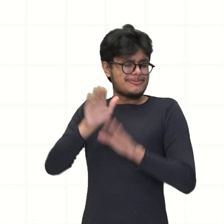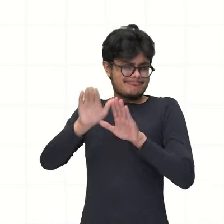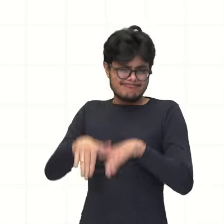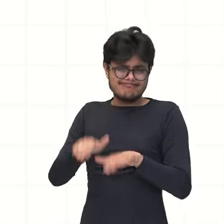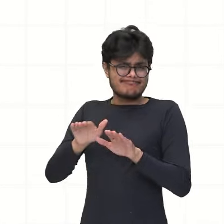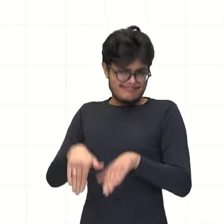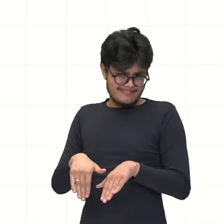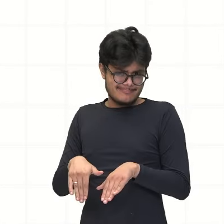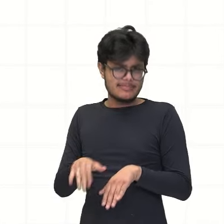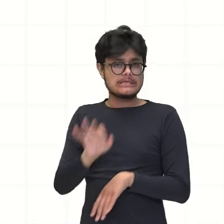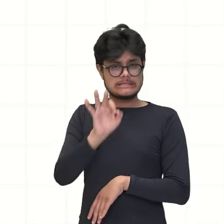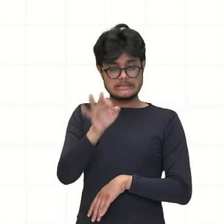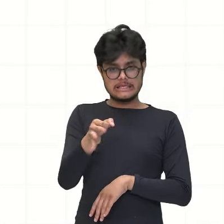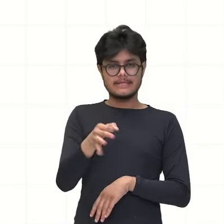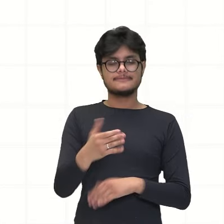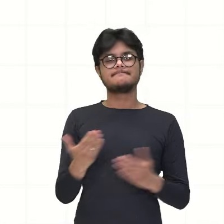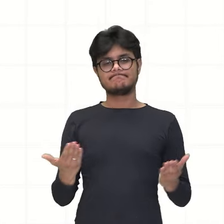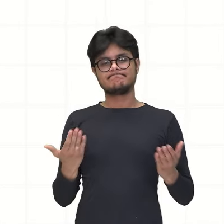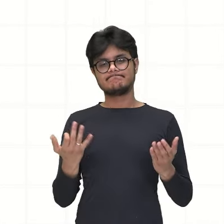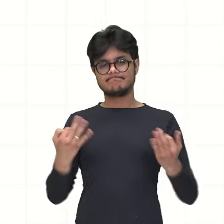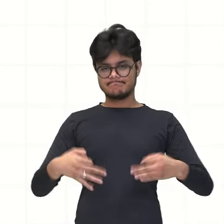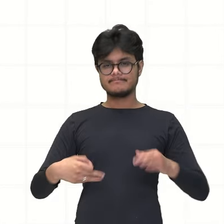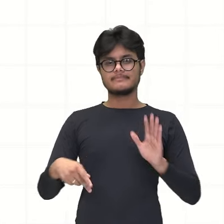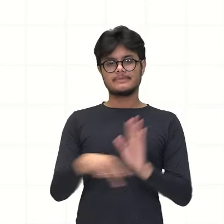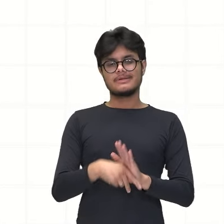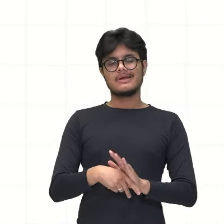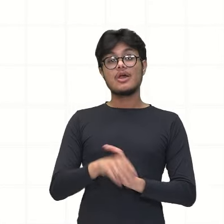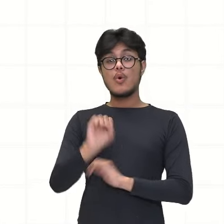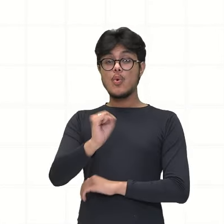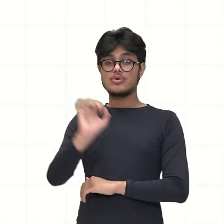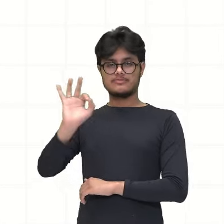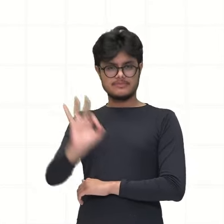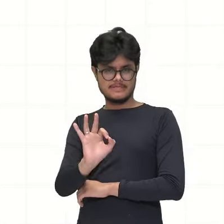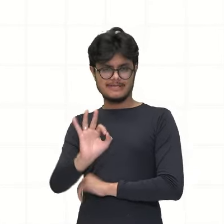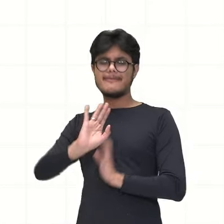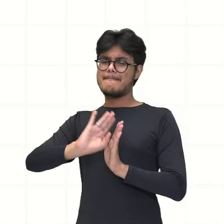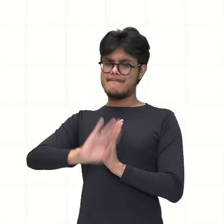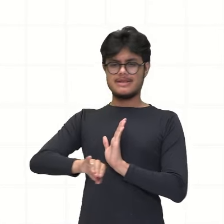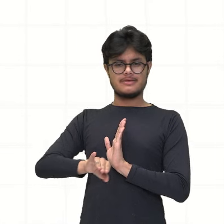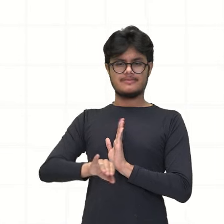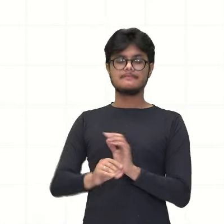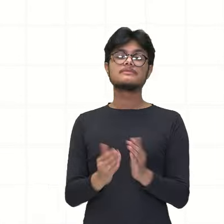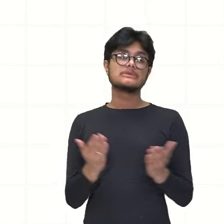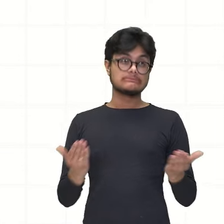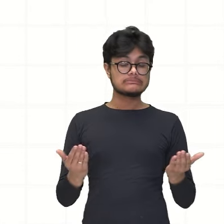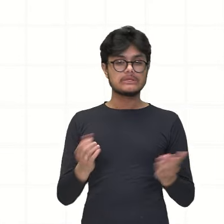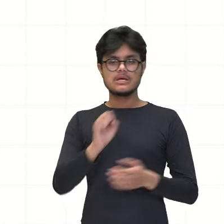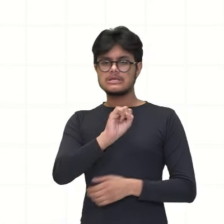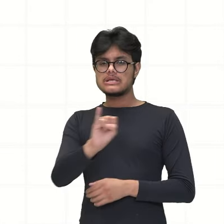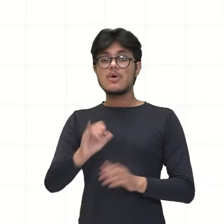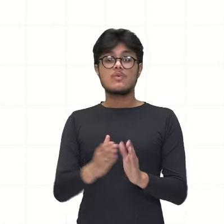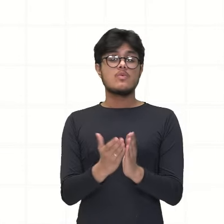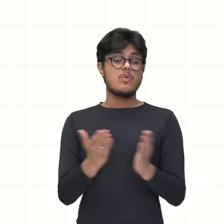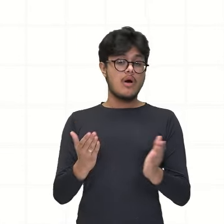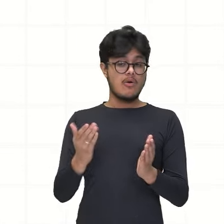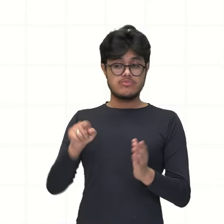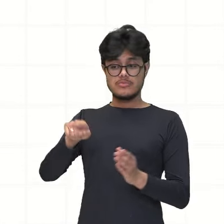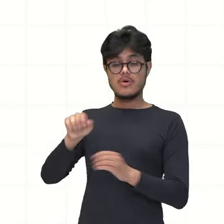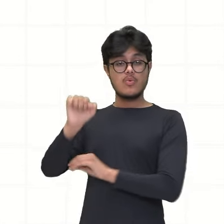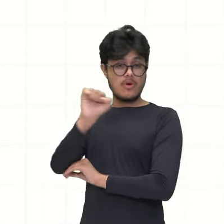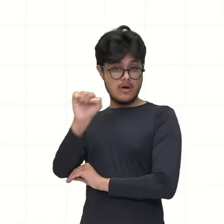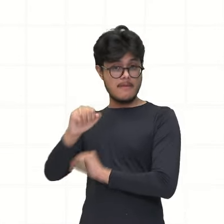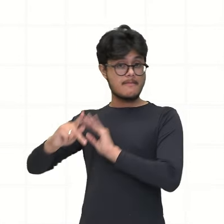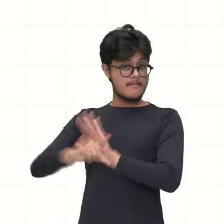de 2023, o carro já tinha perdido o seu valor em 8%. E aí pergunta-se qual é o valor do